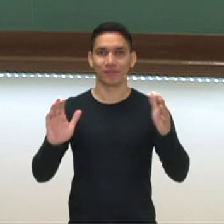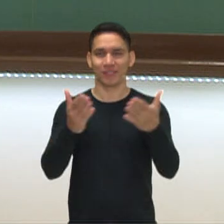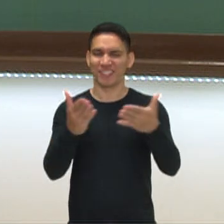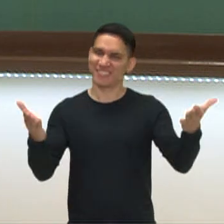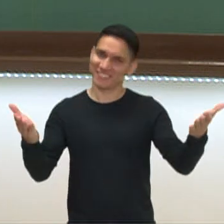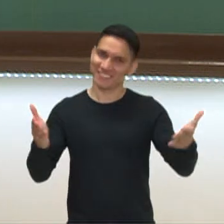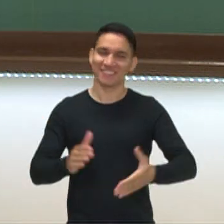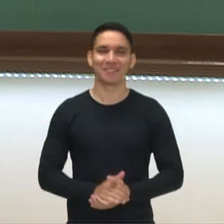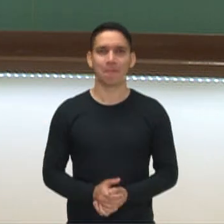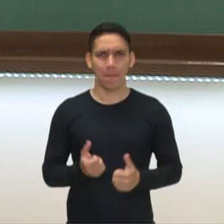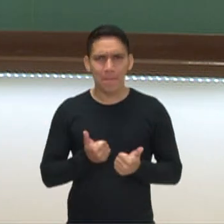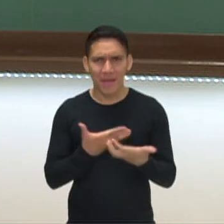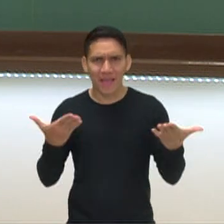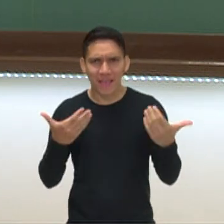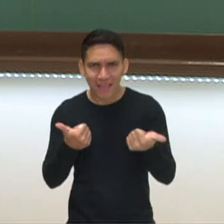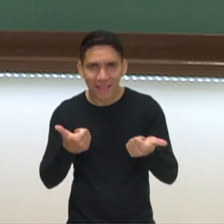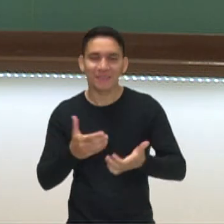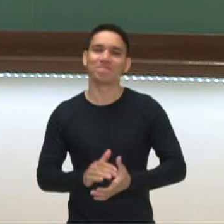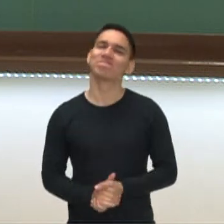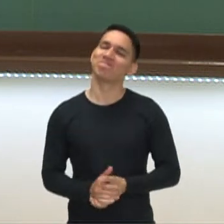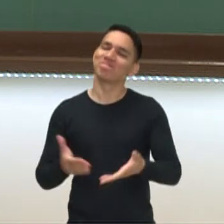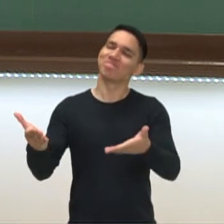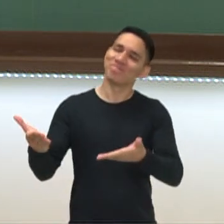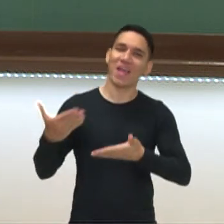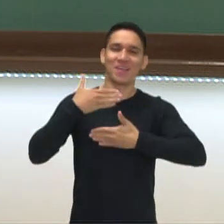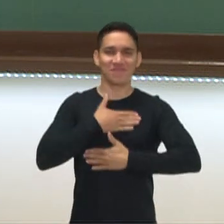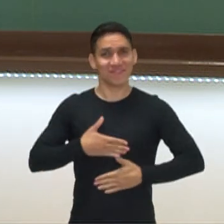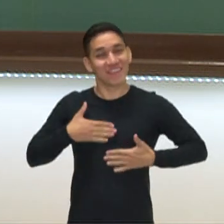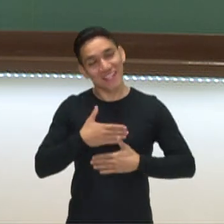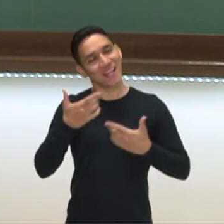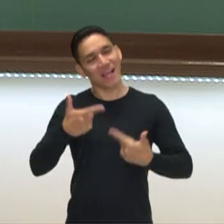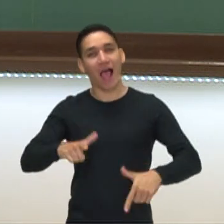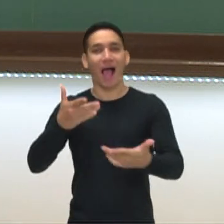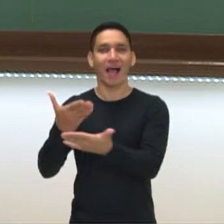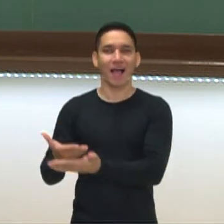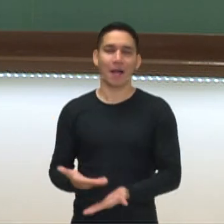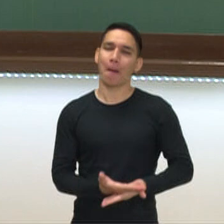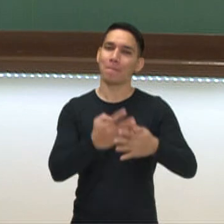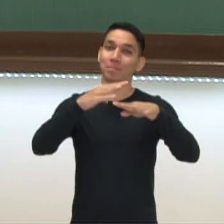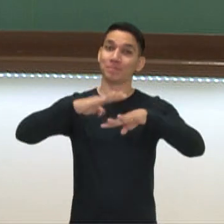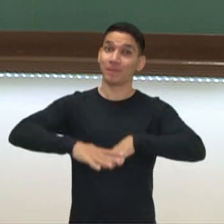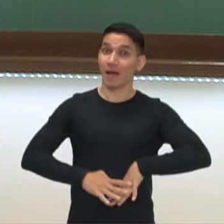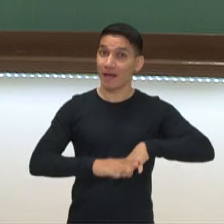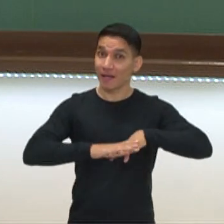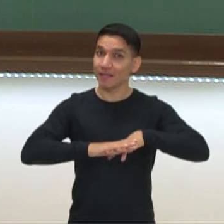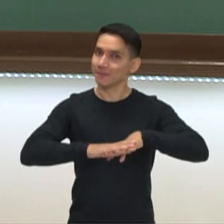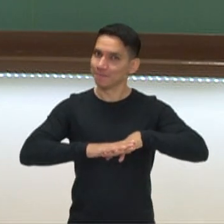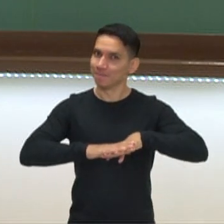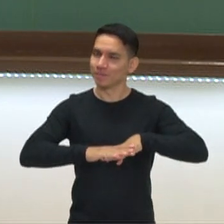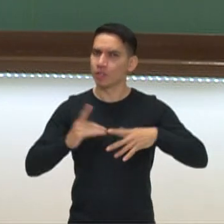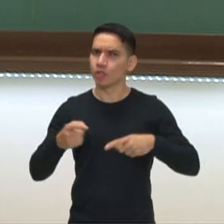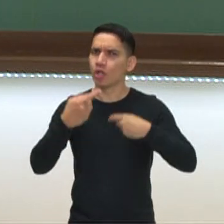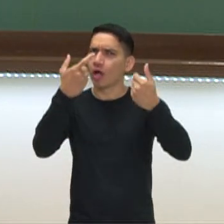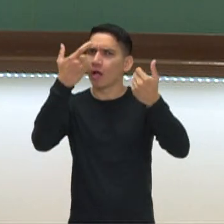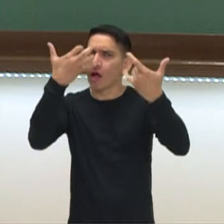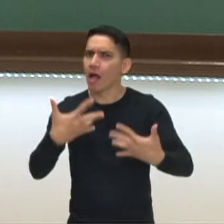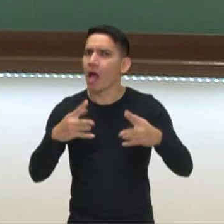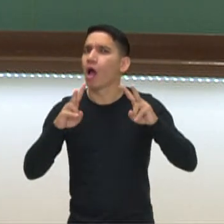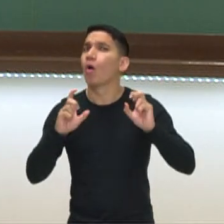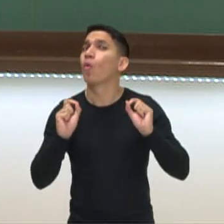Olá pessoas, tudo bem com vocês? Sejam muito bem-vindos a mais uma aula de matemática. Estamos trabalhando o que